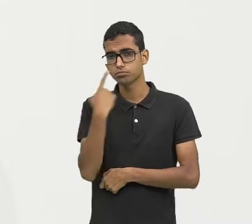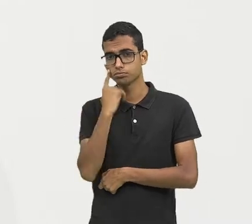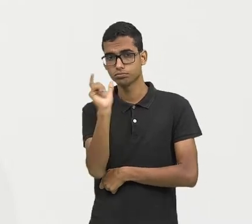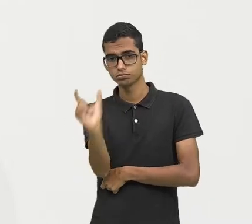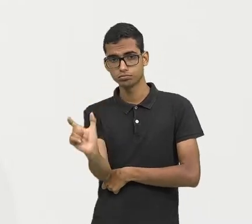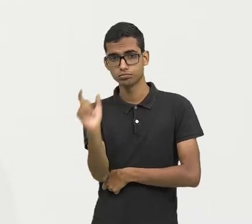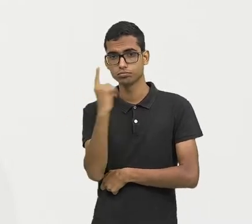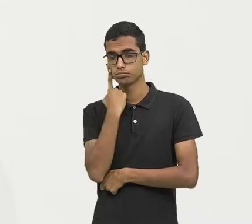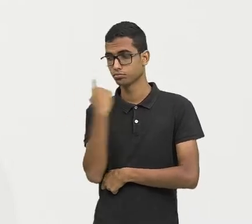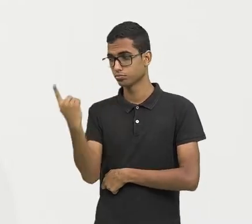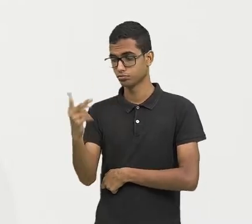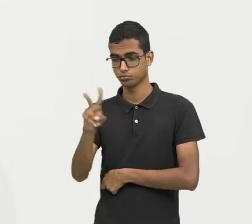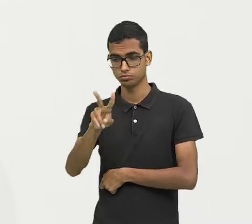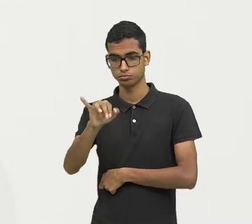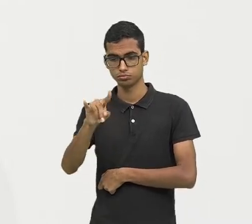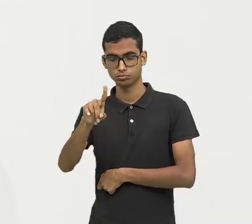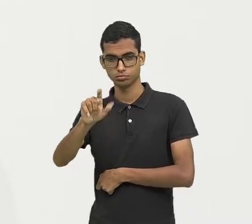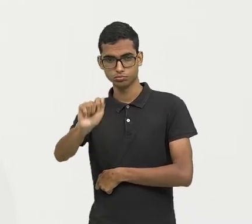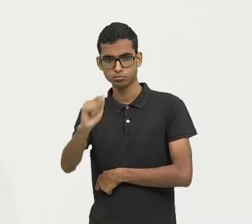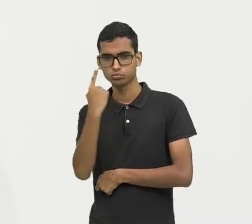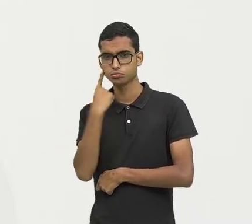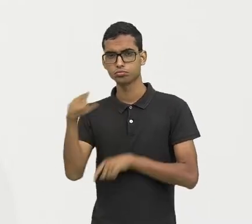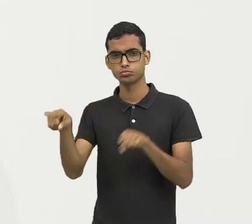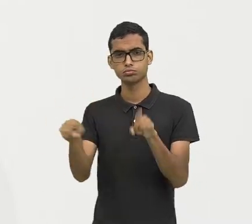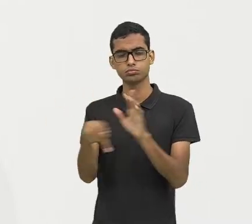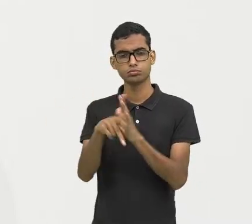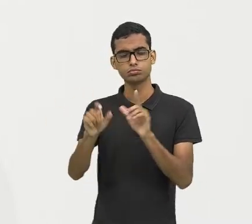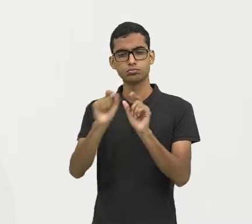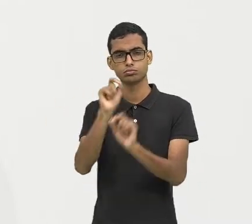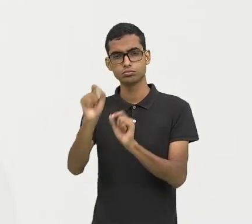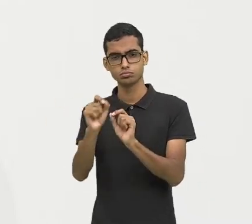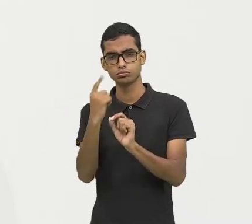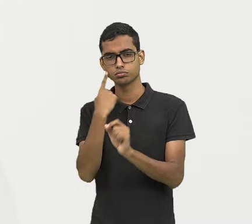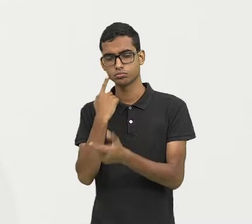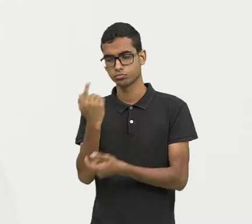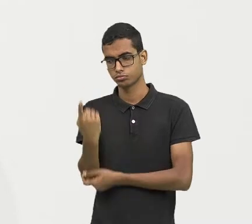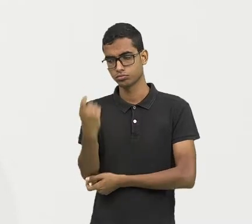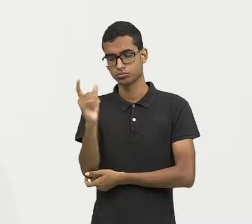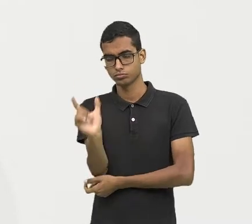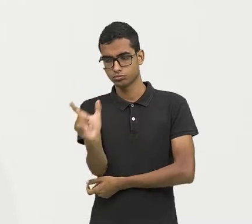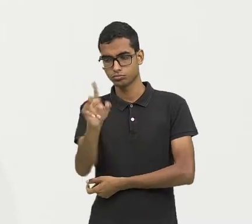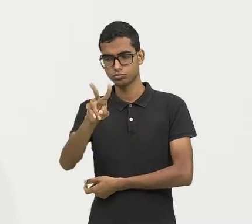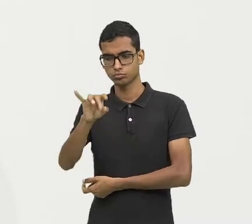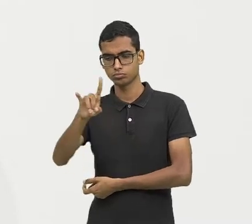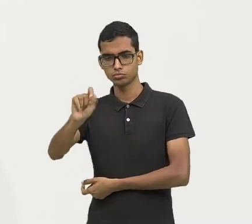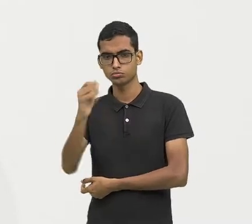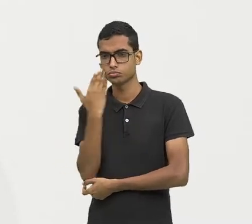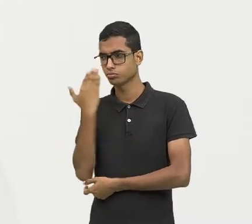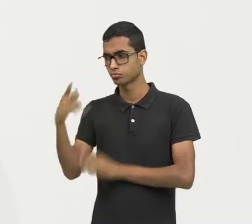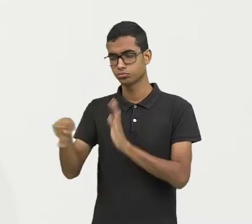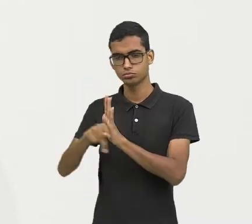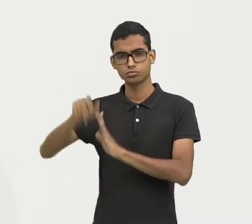o substantivo vida. Então temos um núcleo, certo? E como só tem um núcleo, o nosso sujeito é um sujeito